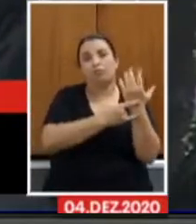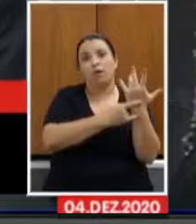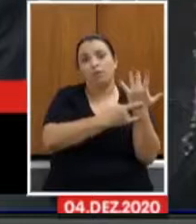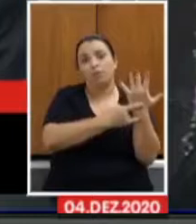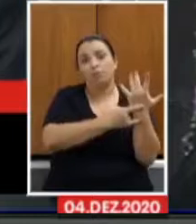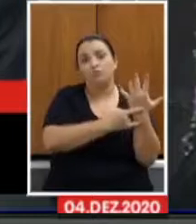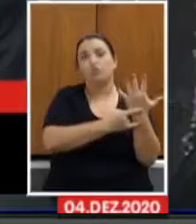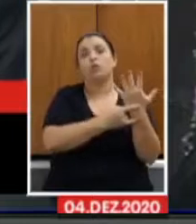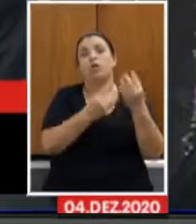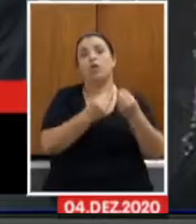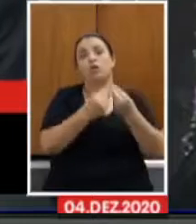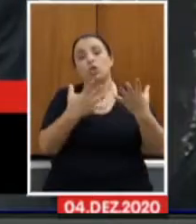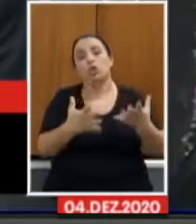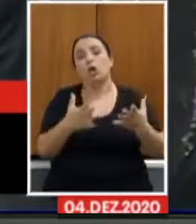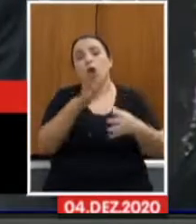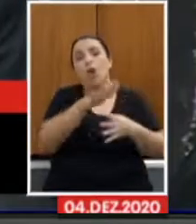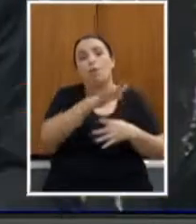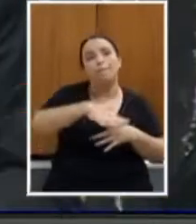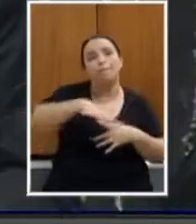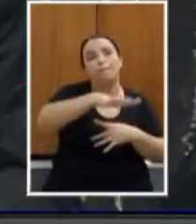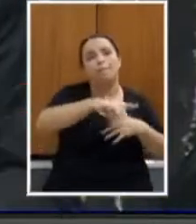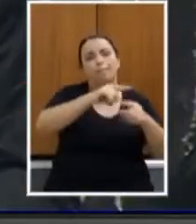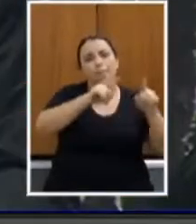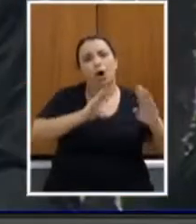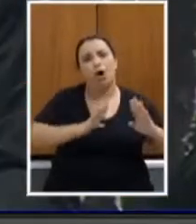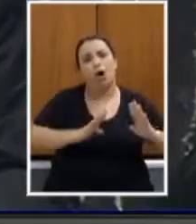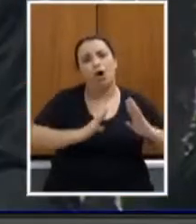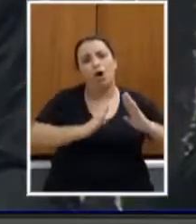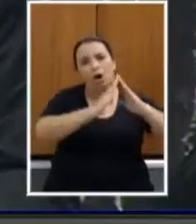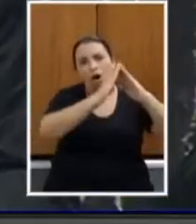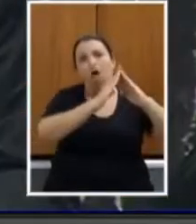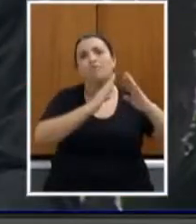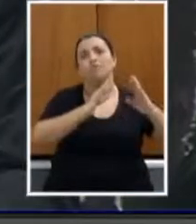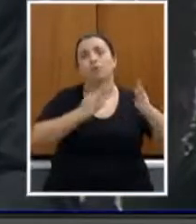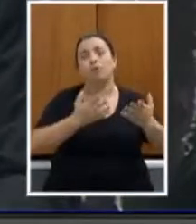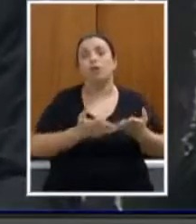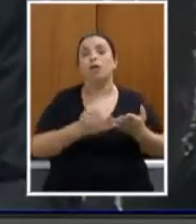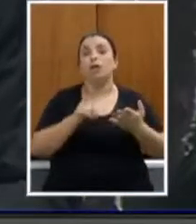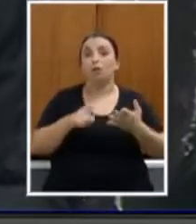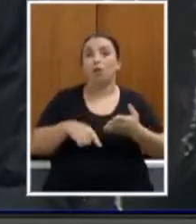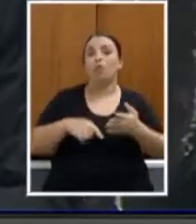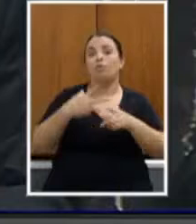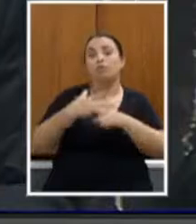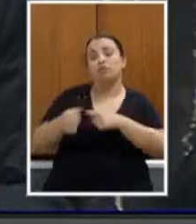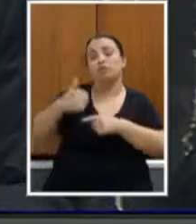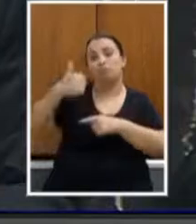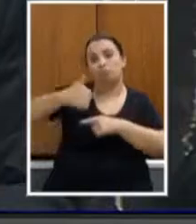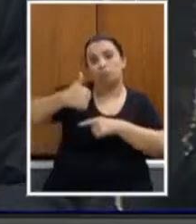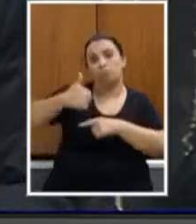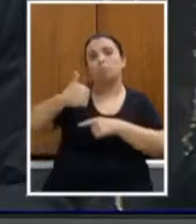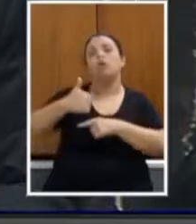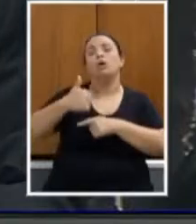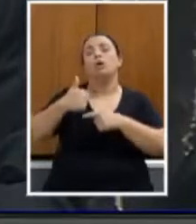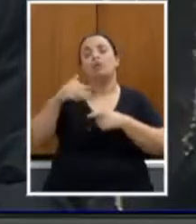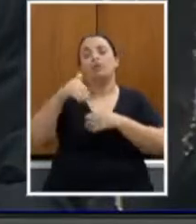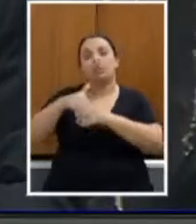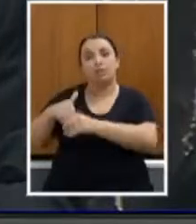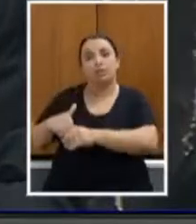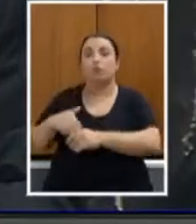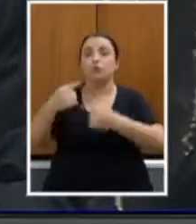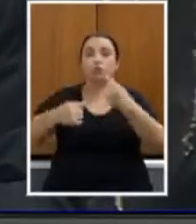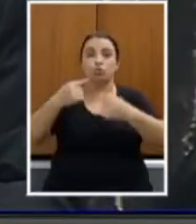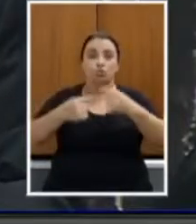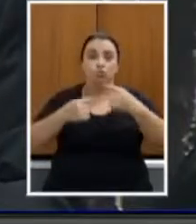especifica. A Comissão de Educação opina pela aprovação do projeto na forma do vencido em primeiro turno. Em discussão o projeto, não